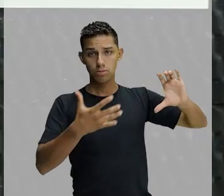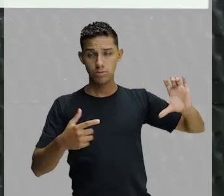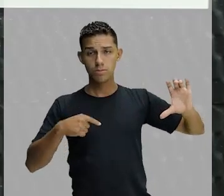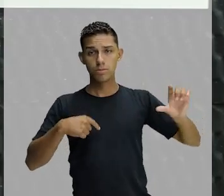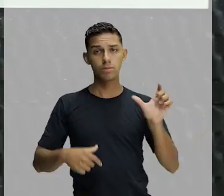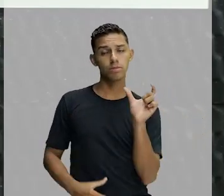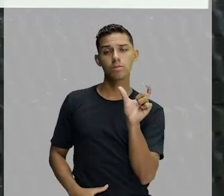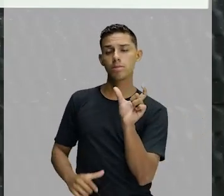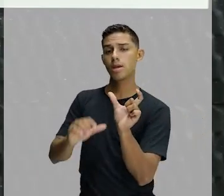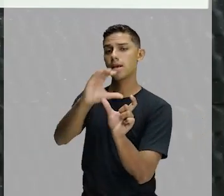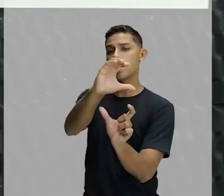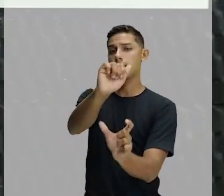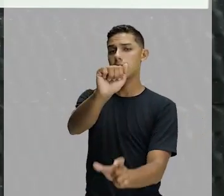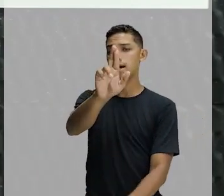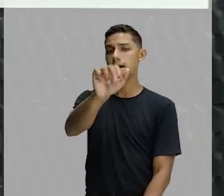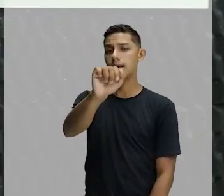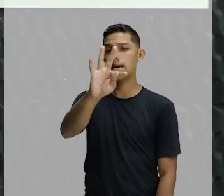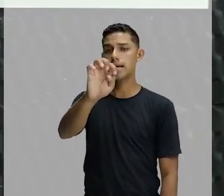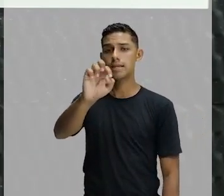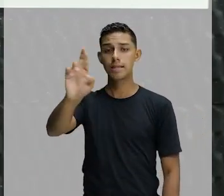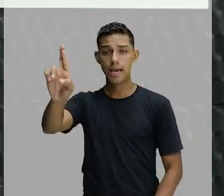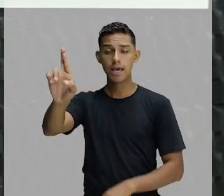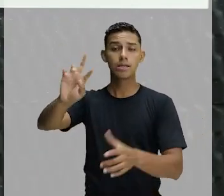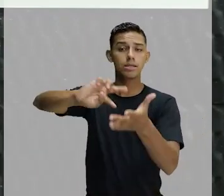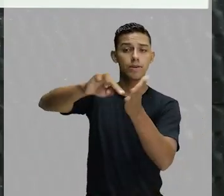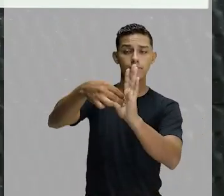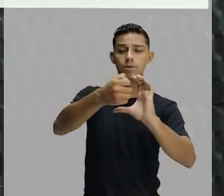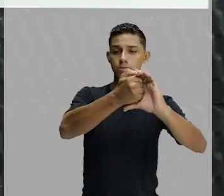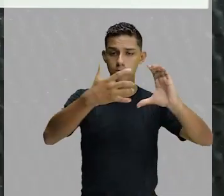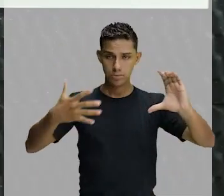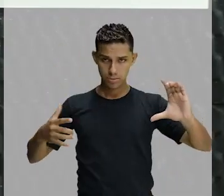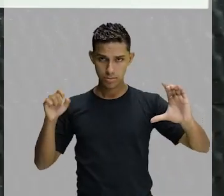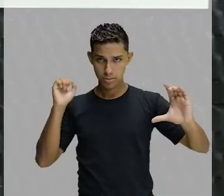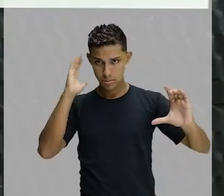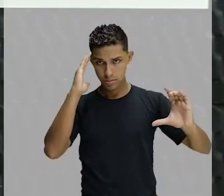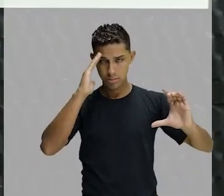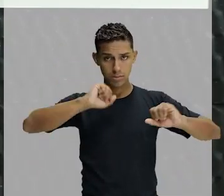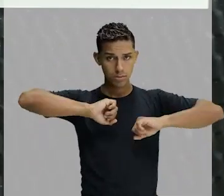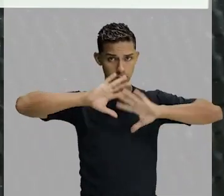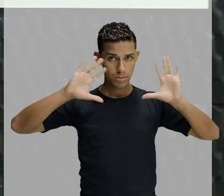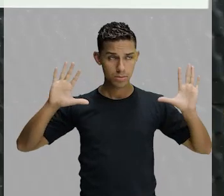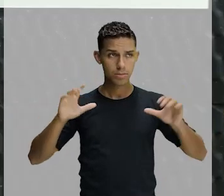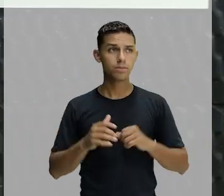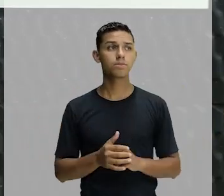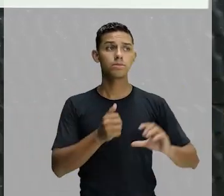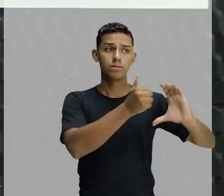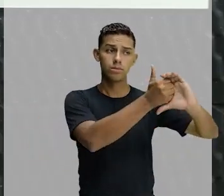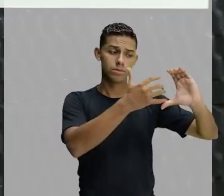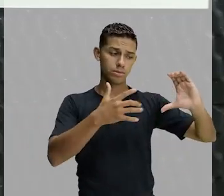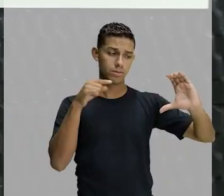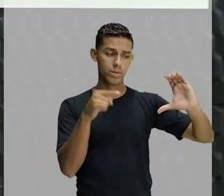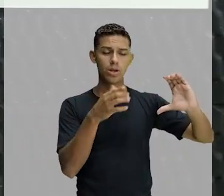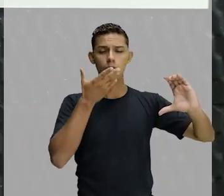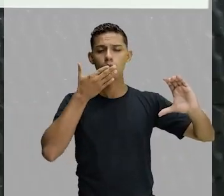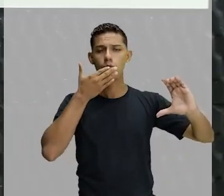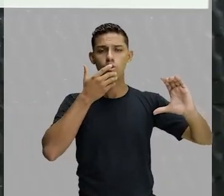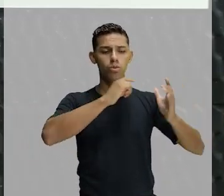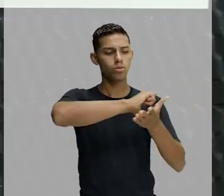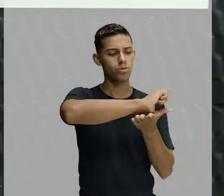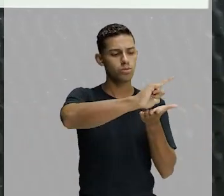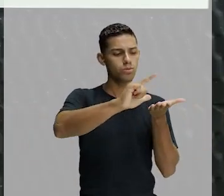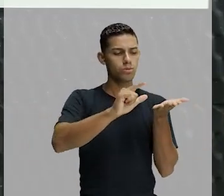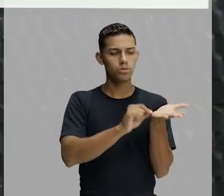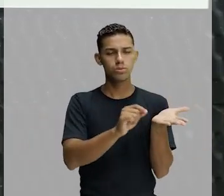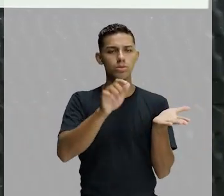palavra caráter significa característica, certo, pessoal? Então, o caráter cor das pétalas, ela